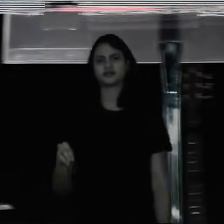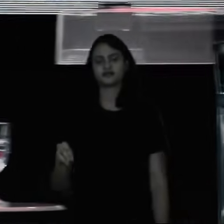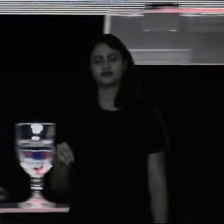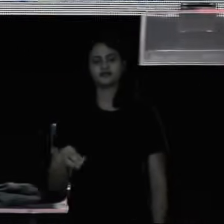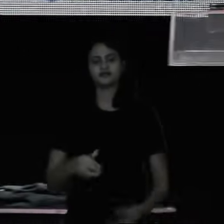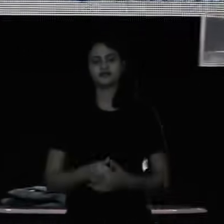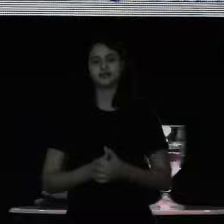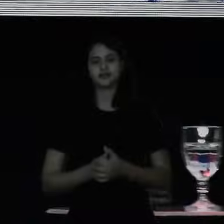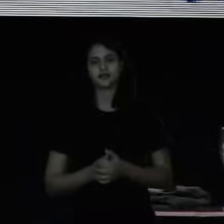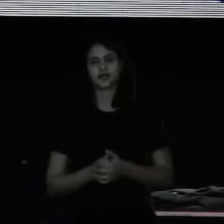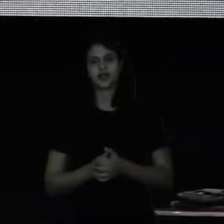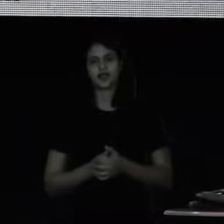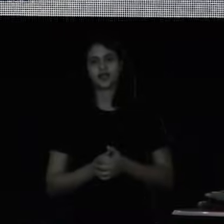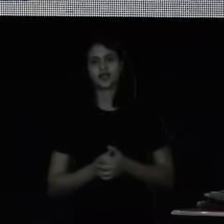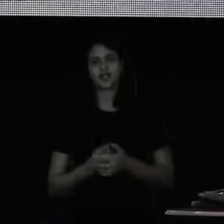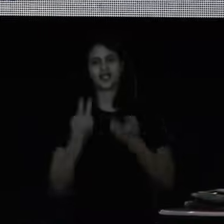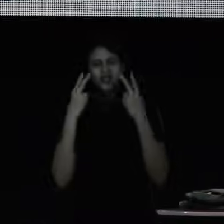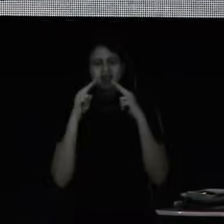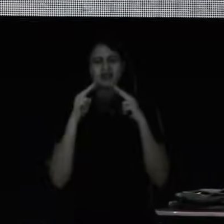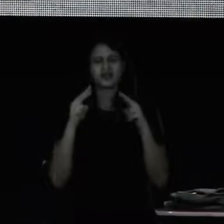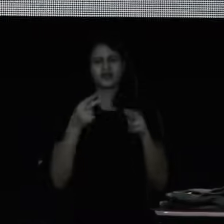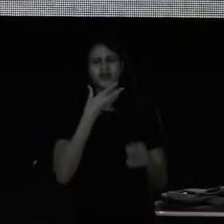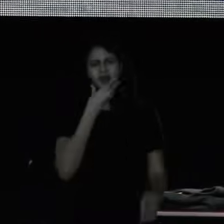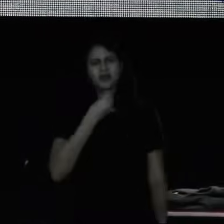O pai traía a mãe.